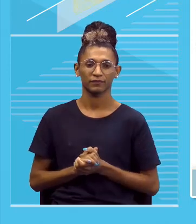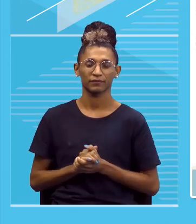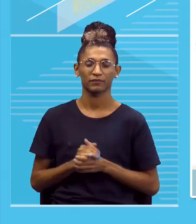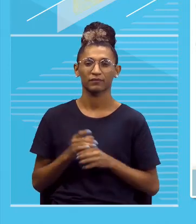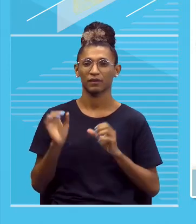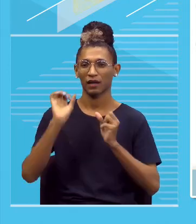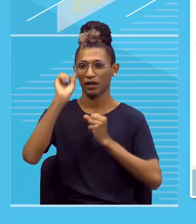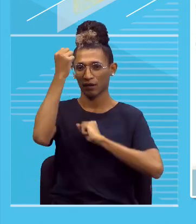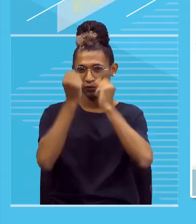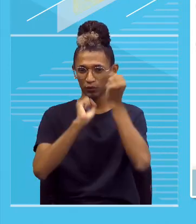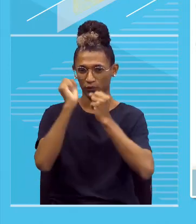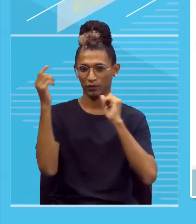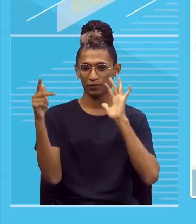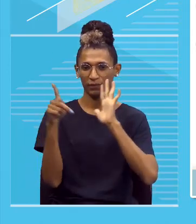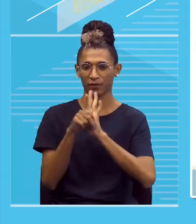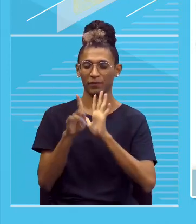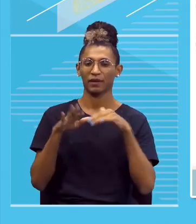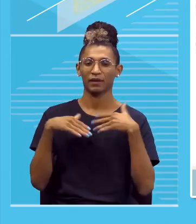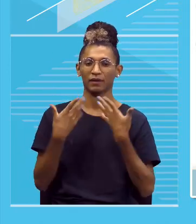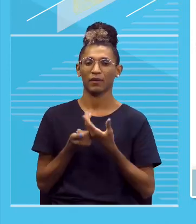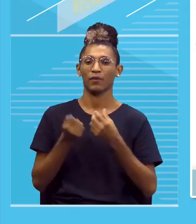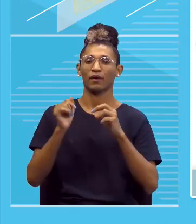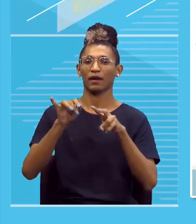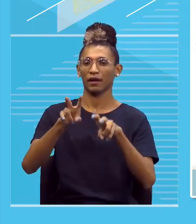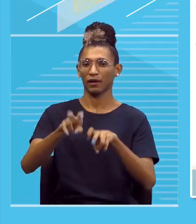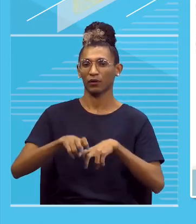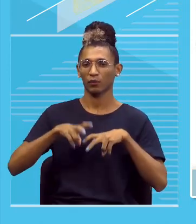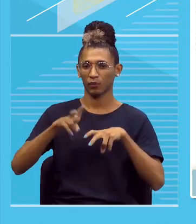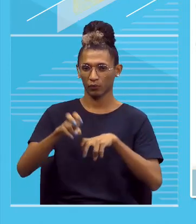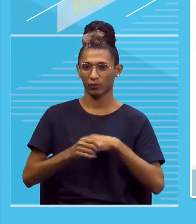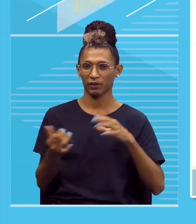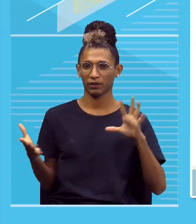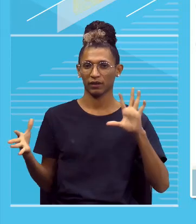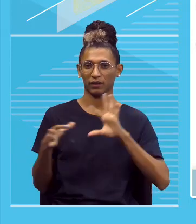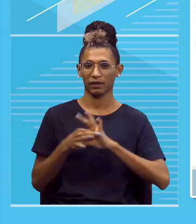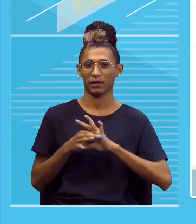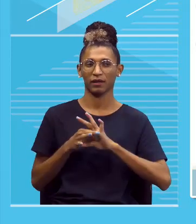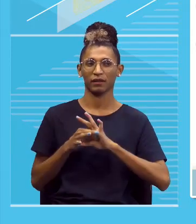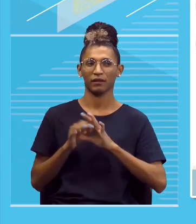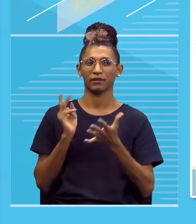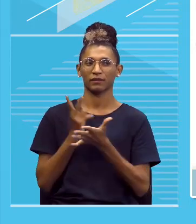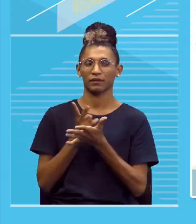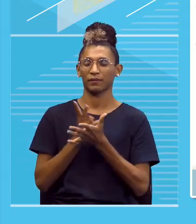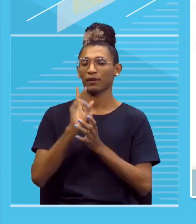à indústria agricultura está intimamente ligada